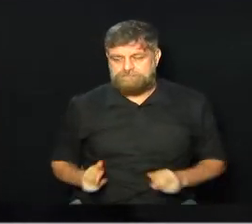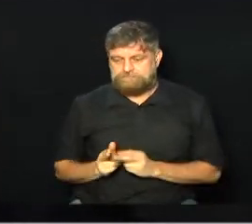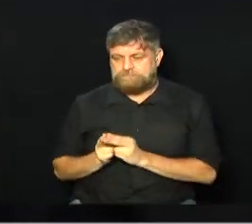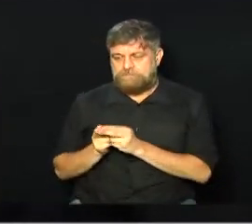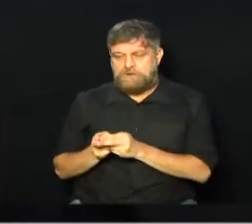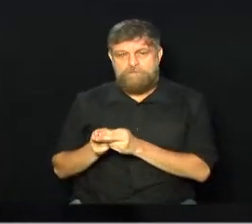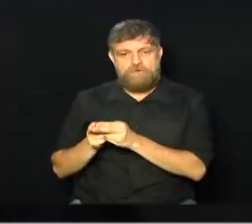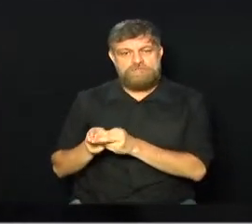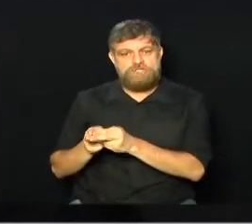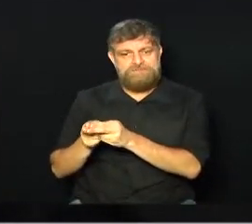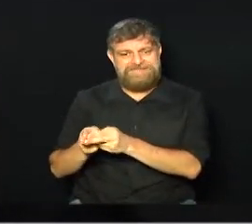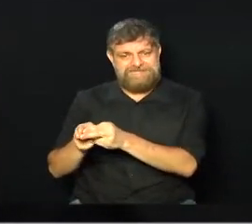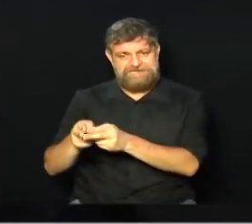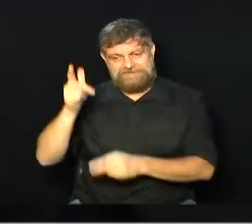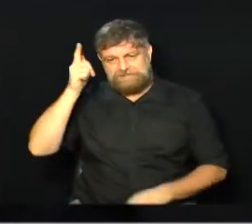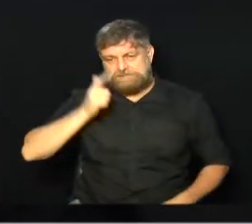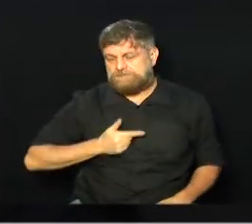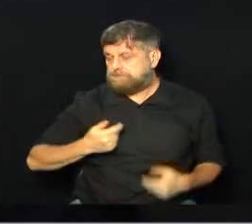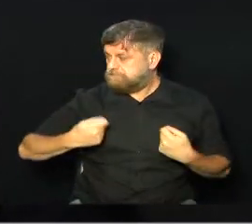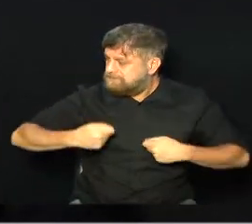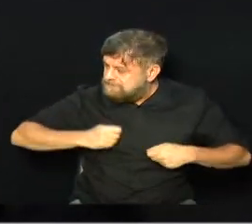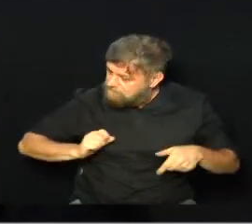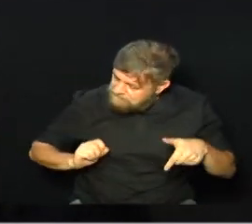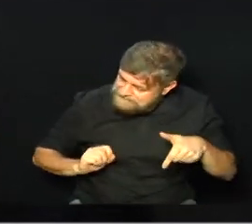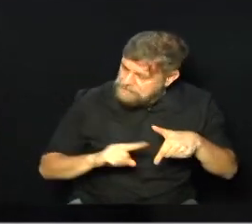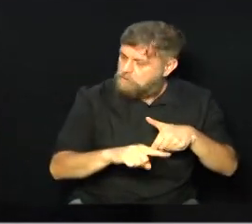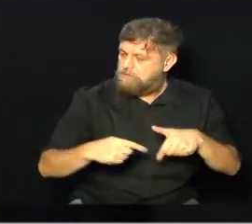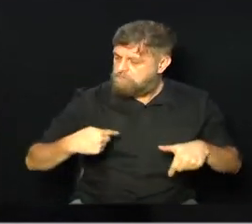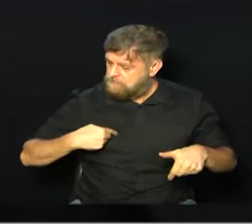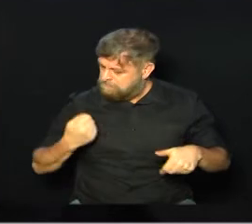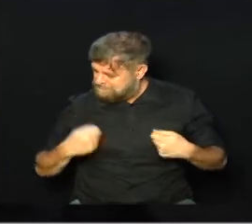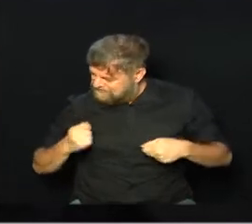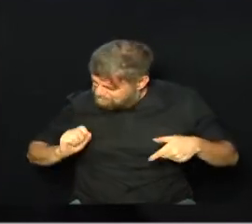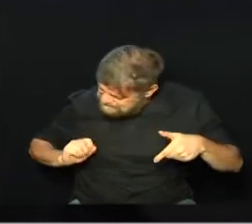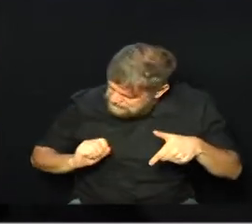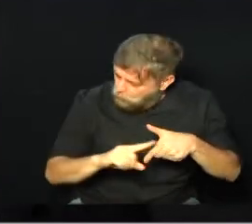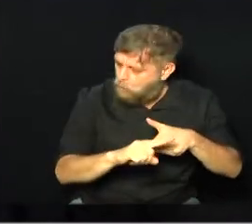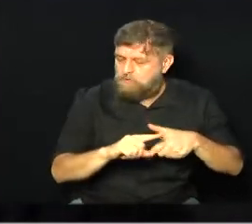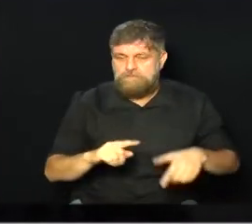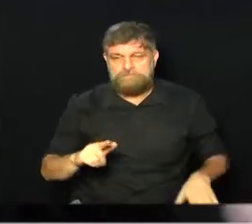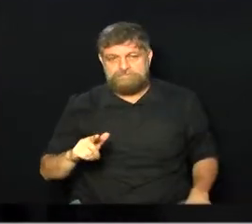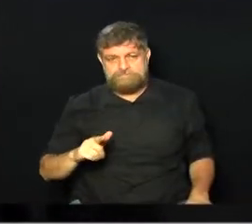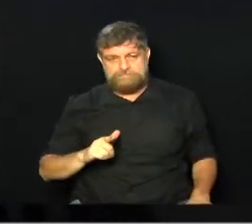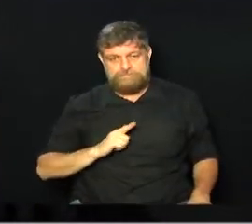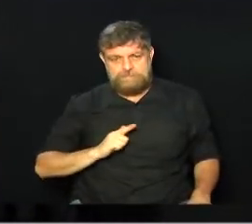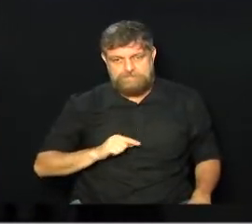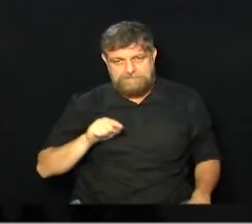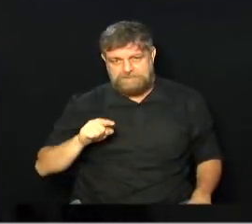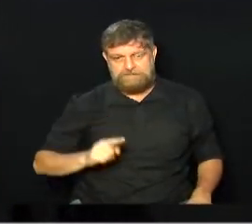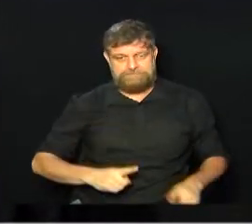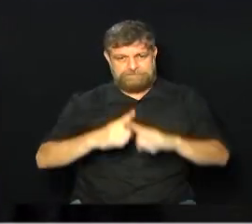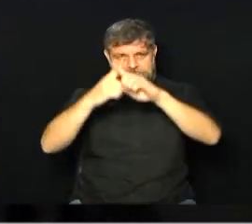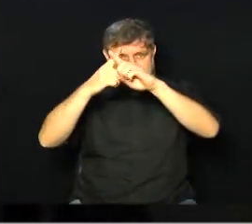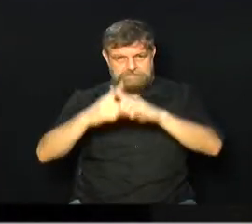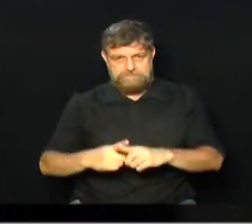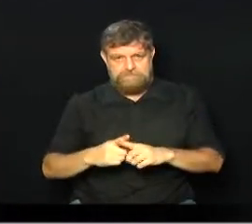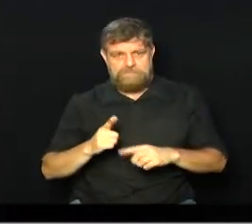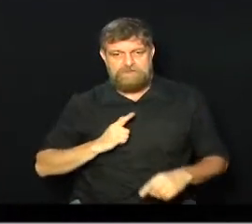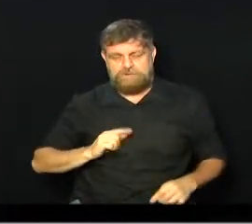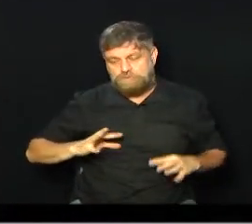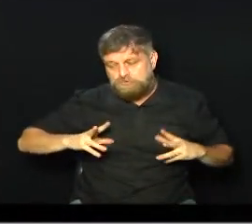E eu me cobrando muito, que precisava fazer gol, me cobrava muito. E nesse jogo era o clássico do ABC, todo